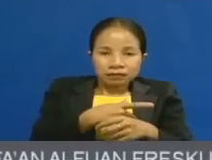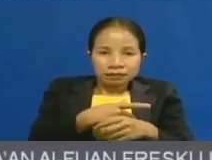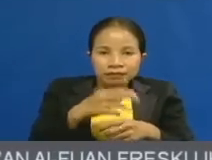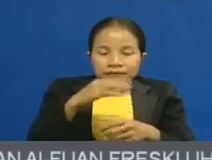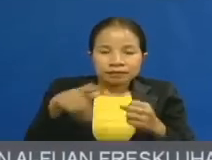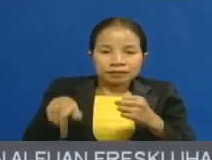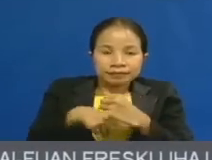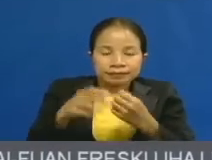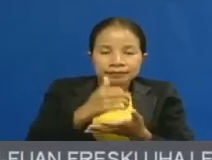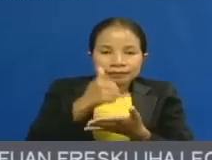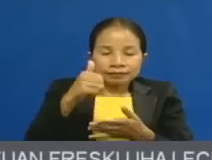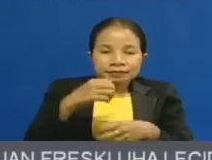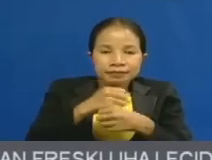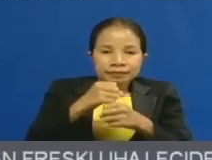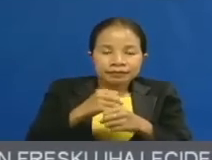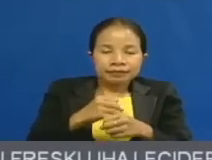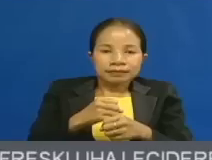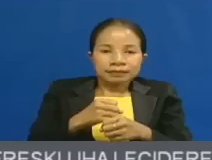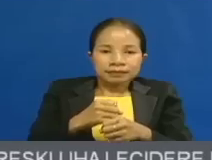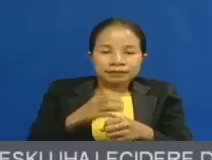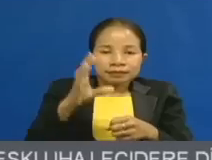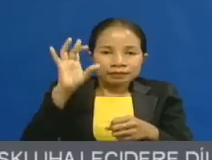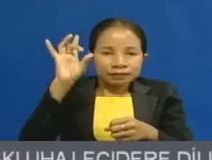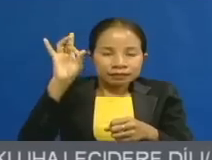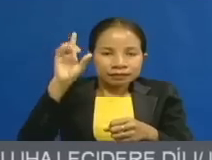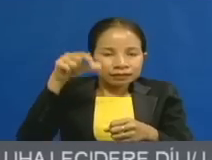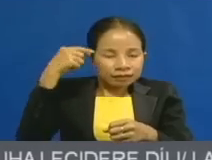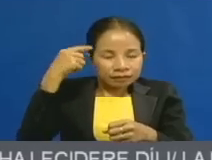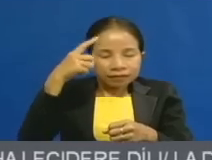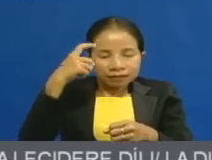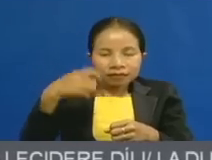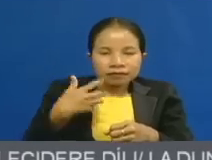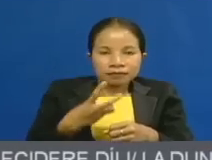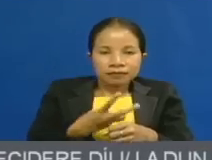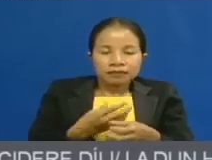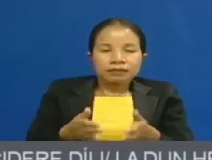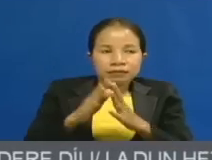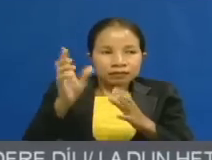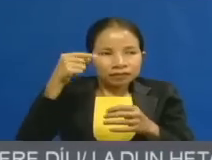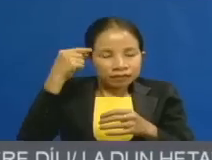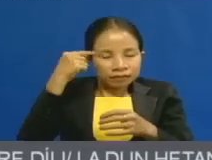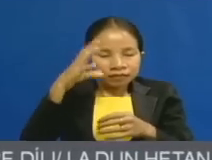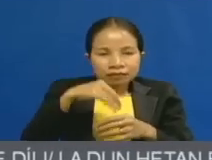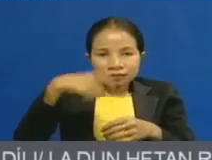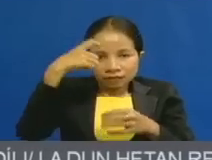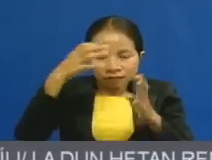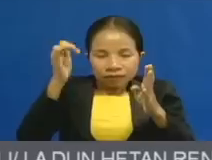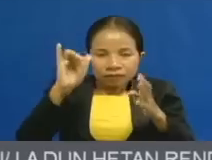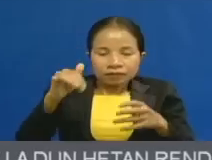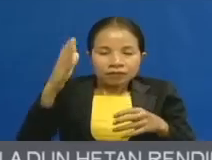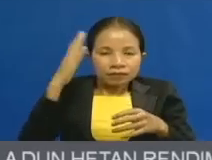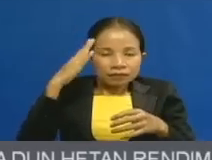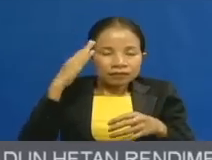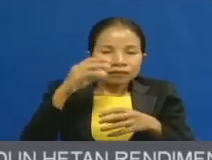no partido NB Manan se rala composição ba governo. Tamane ite se russo ex-governante no academista Sira Ninia